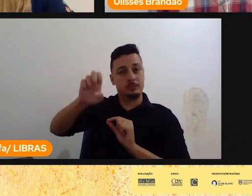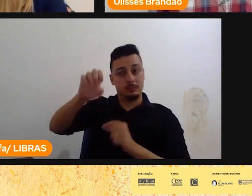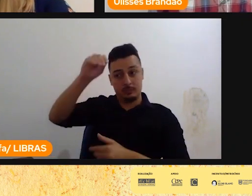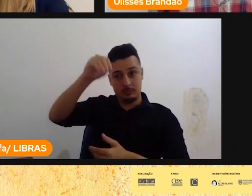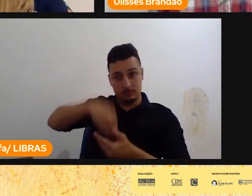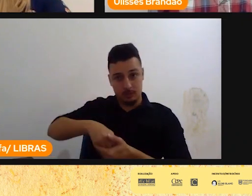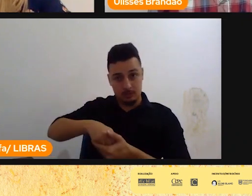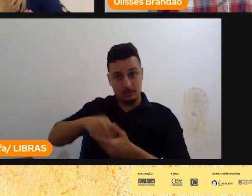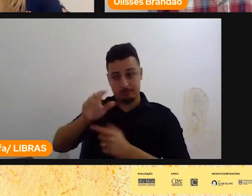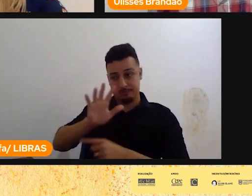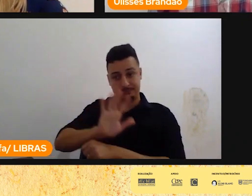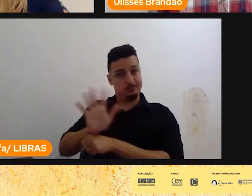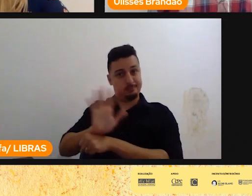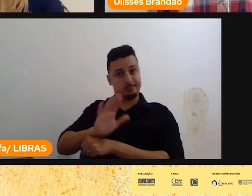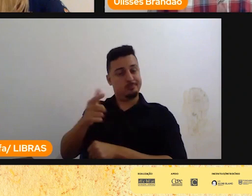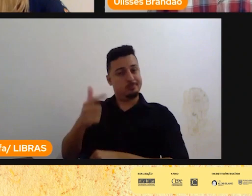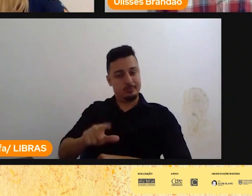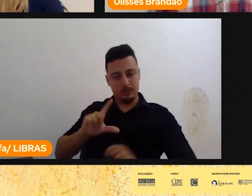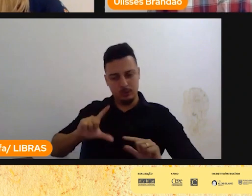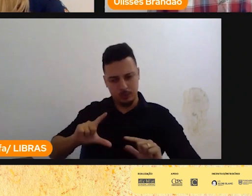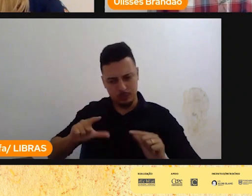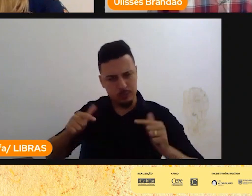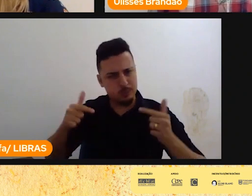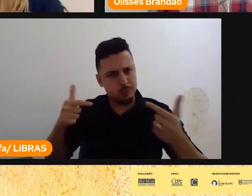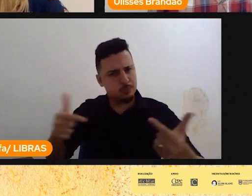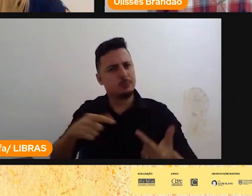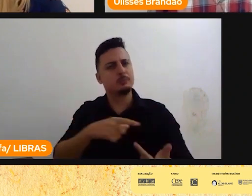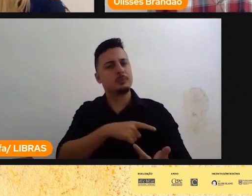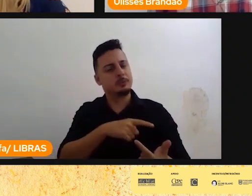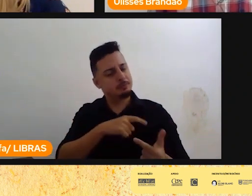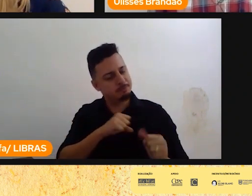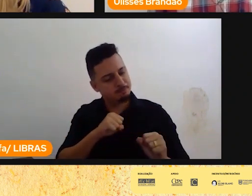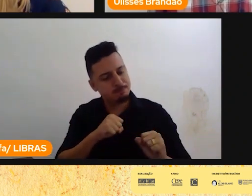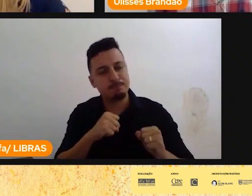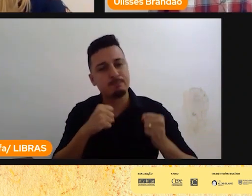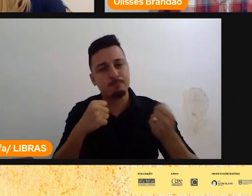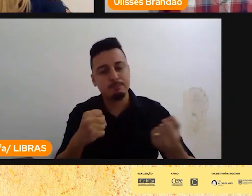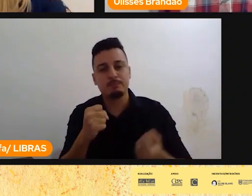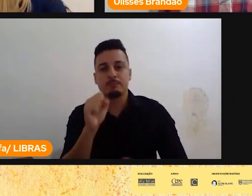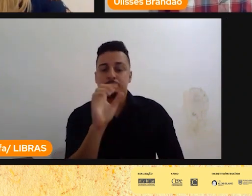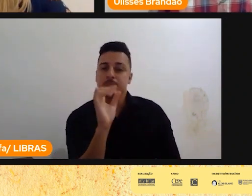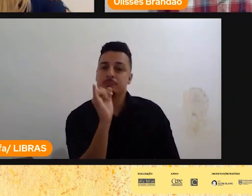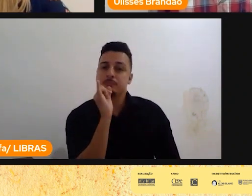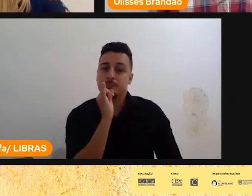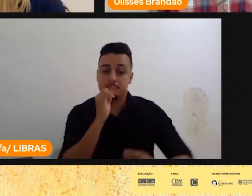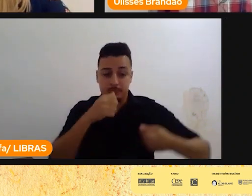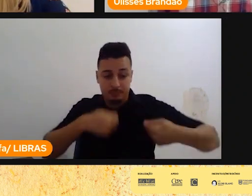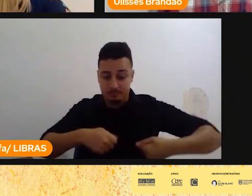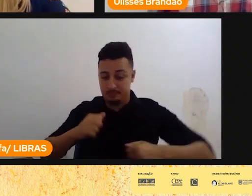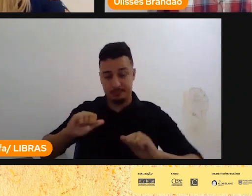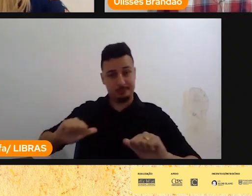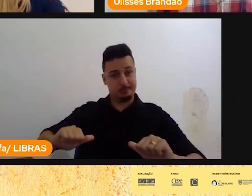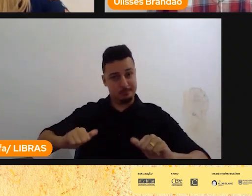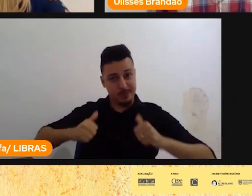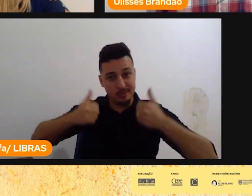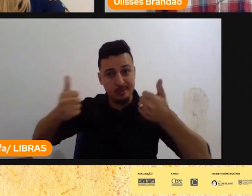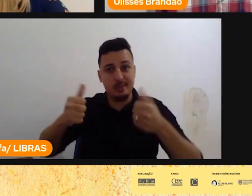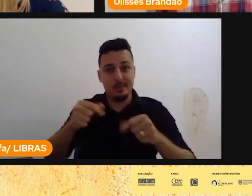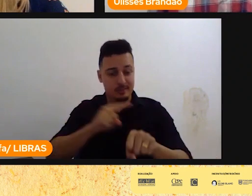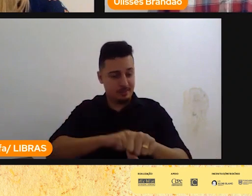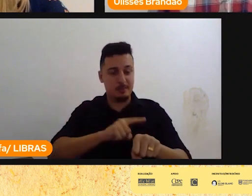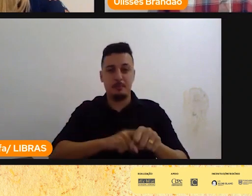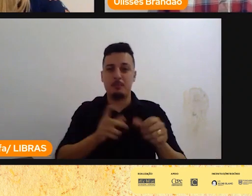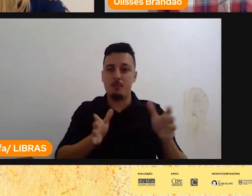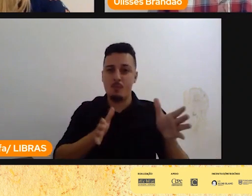hoje é uma luta nossa, mas ainda não tem uma linha específica para animação. Eles até melhoraram um pouco a questão dos prazos, né? Que antes